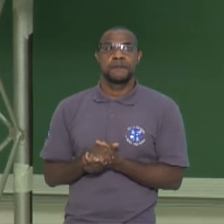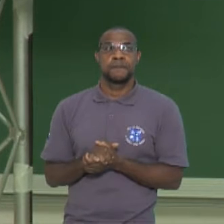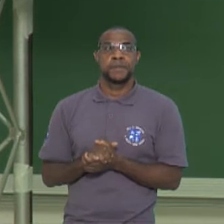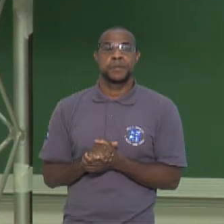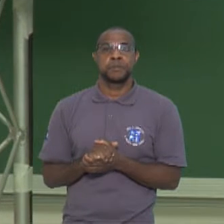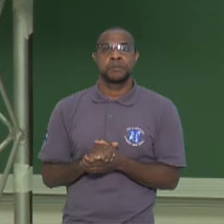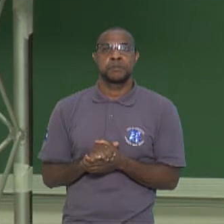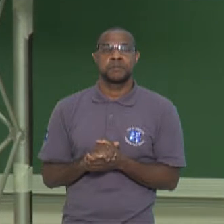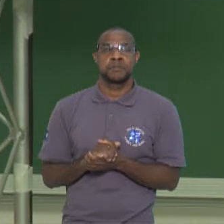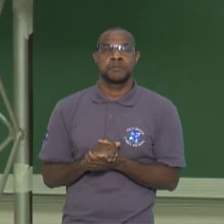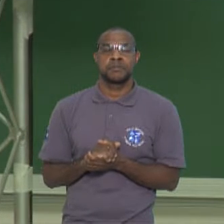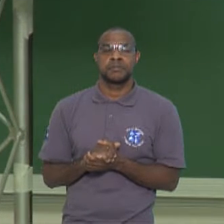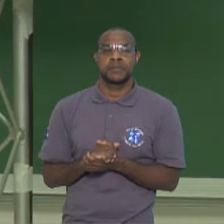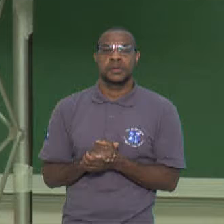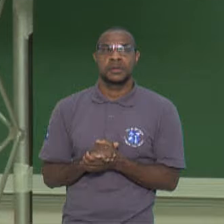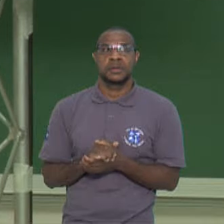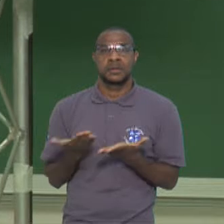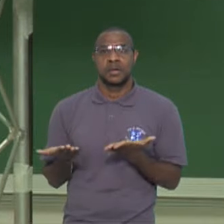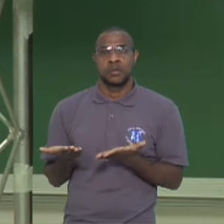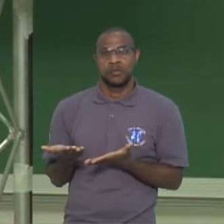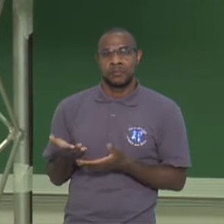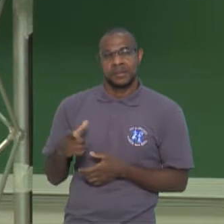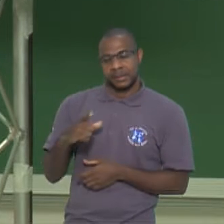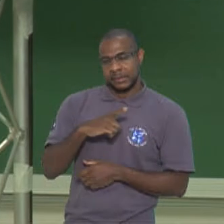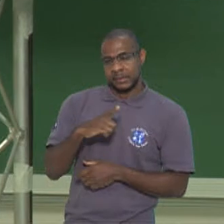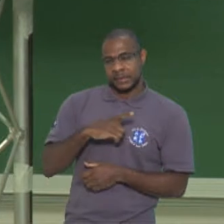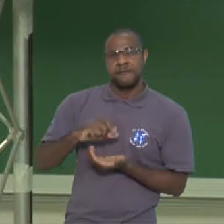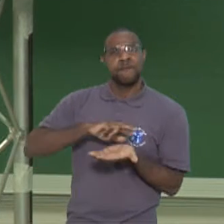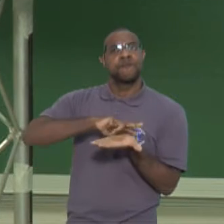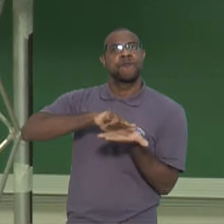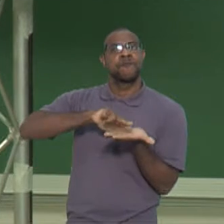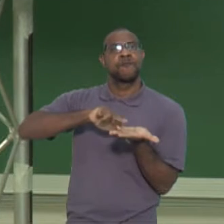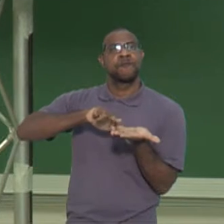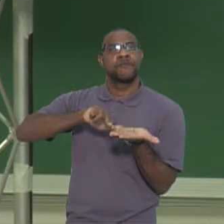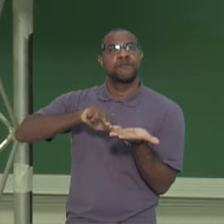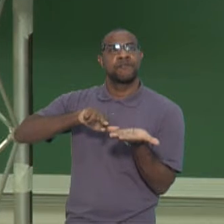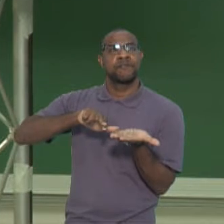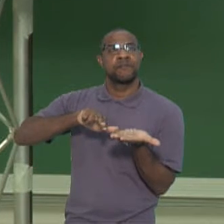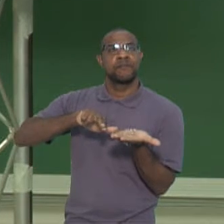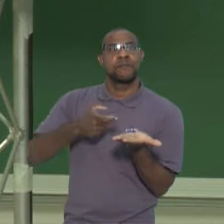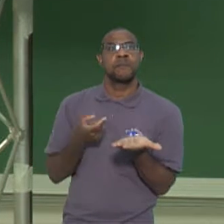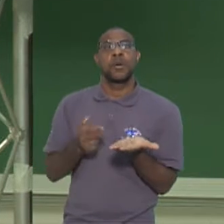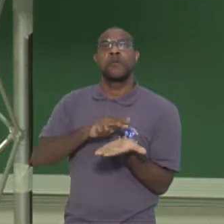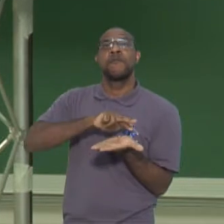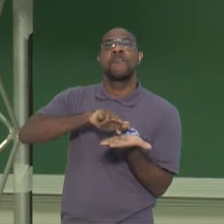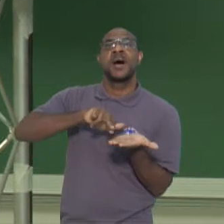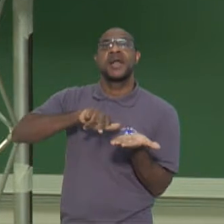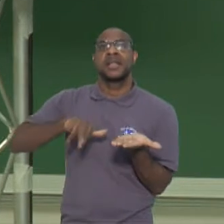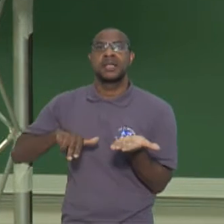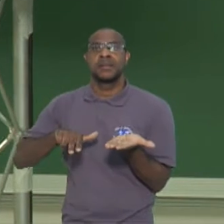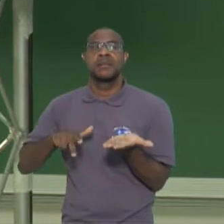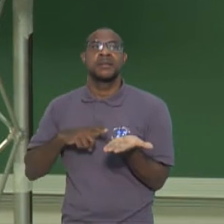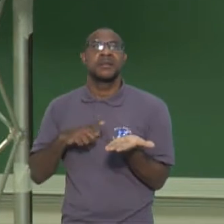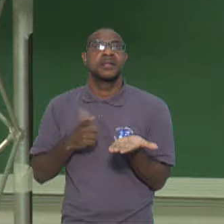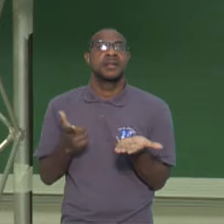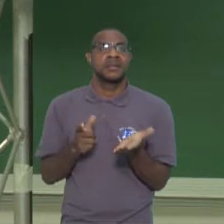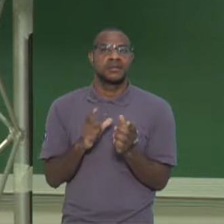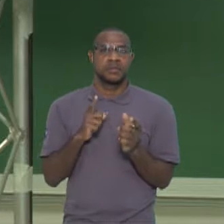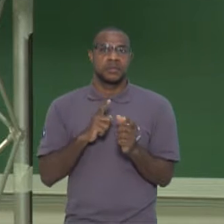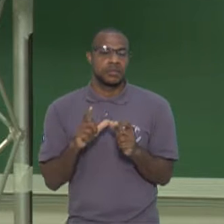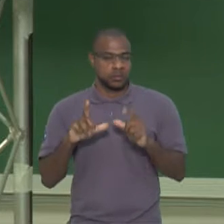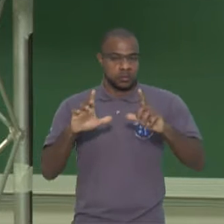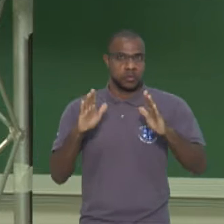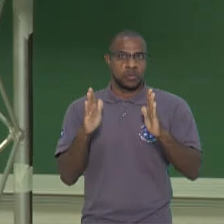Então, você tem menos variação, né? A diferença de uma cena para outra é que numa cena você